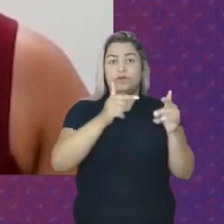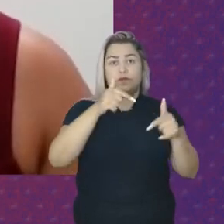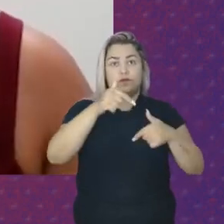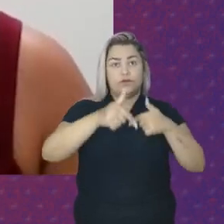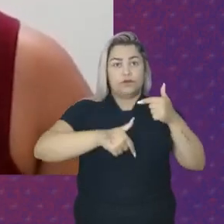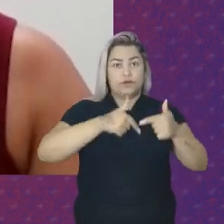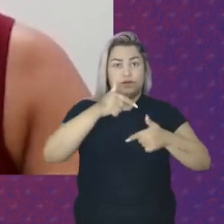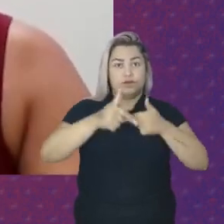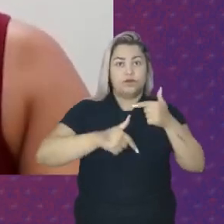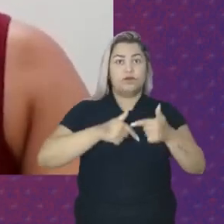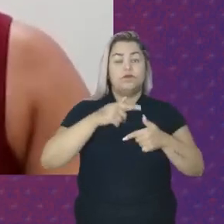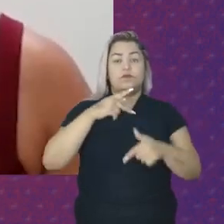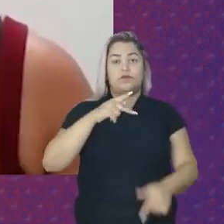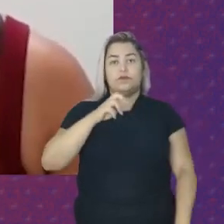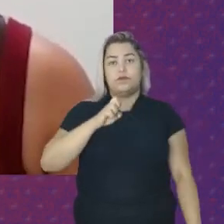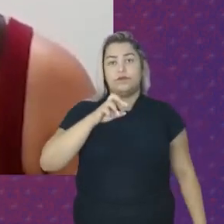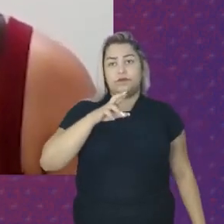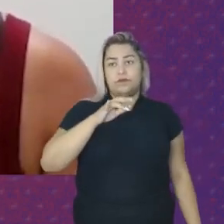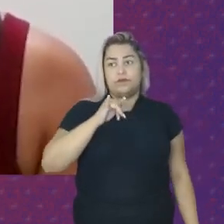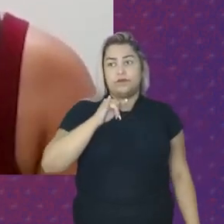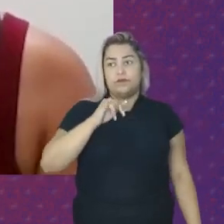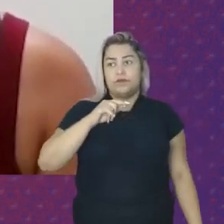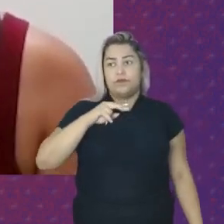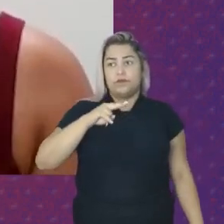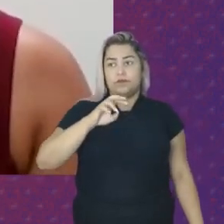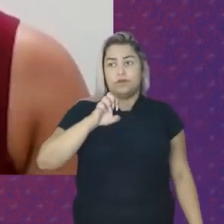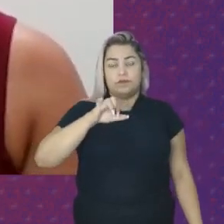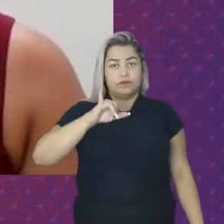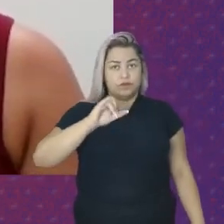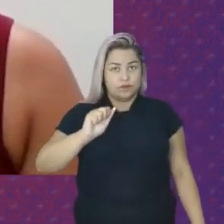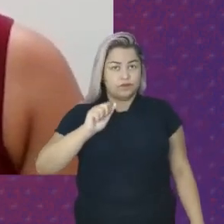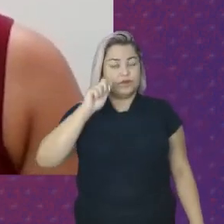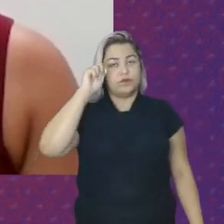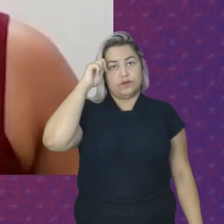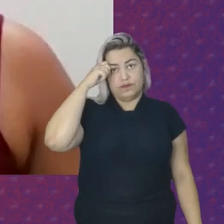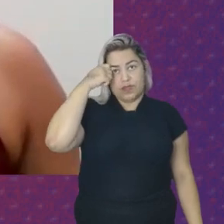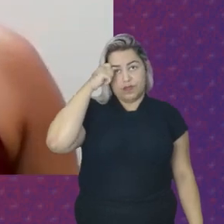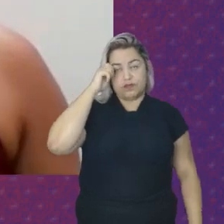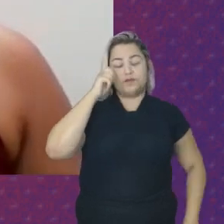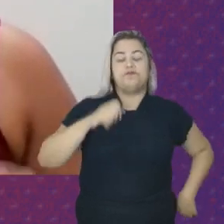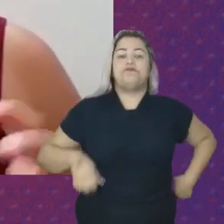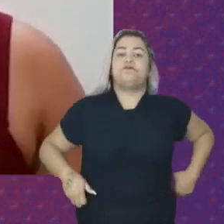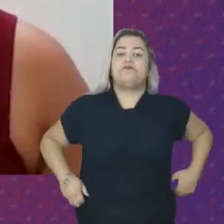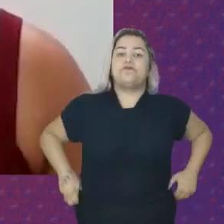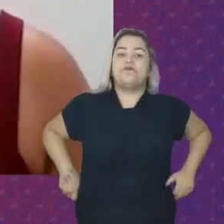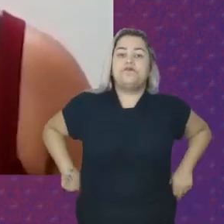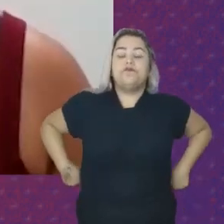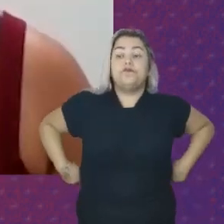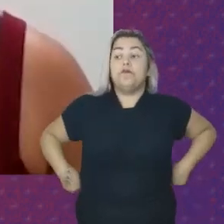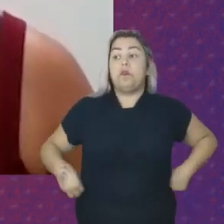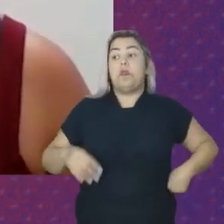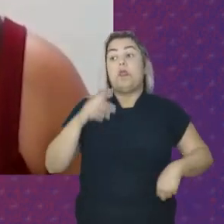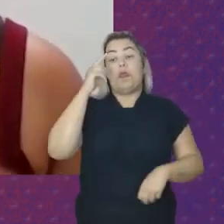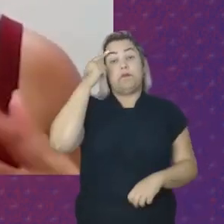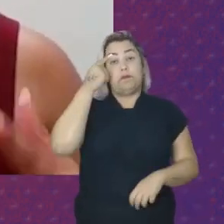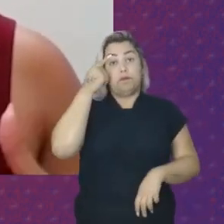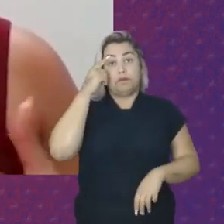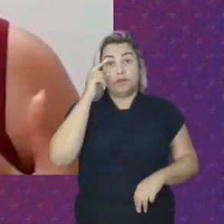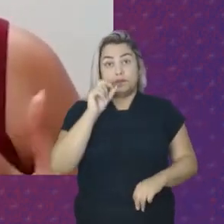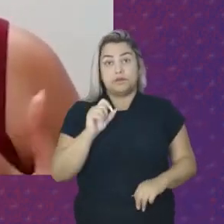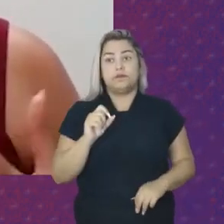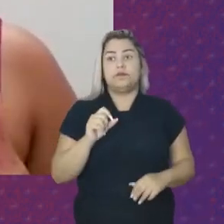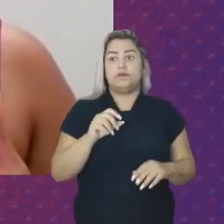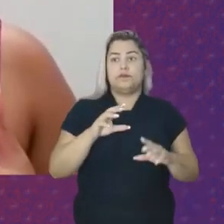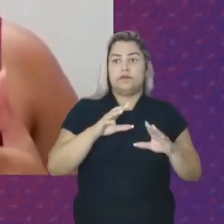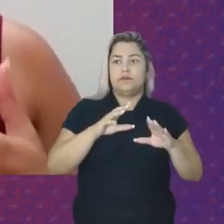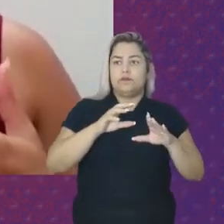é periférica, que é majoritariamente negra. Então, pensar a segurança com cidadania, a